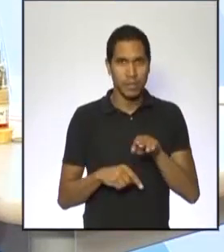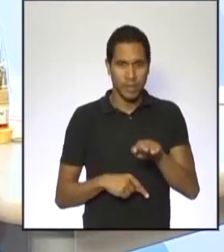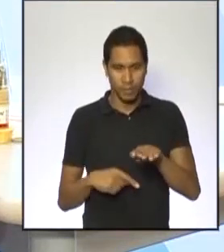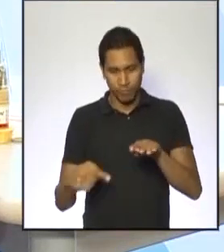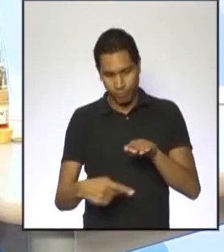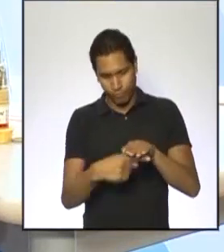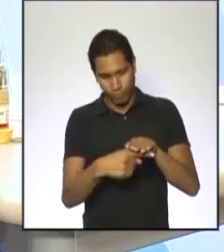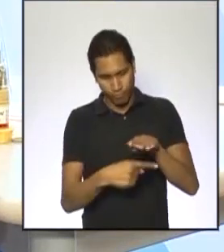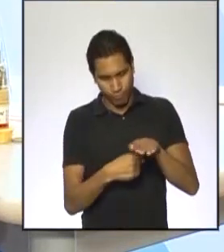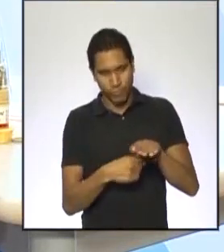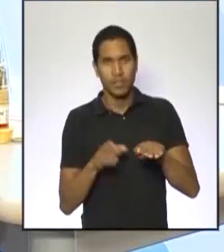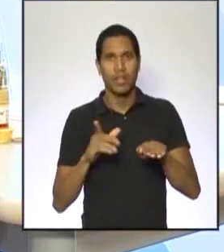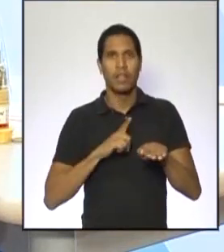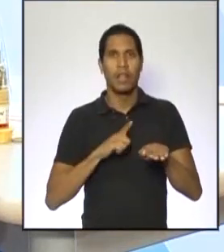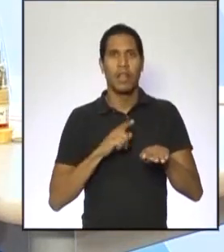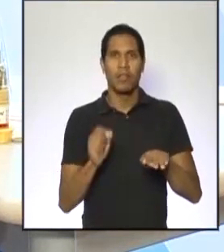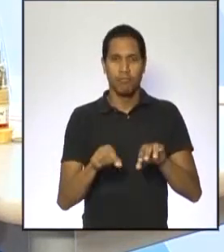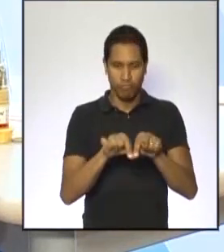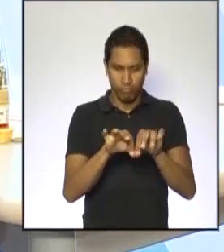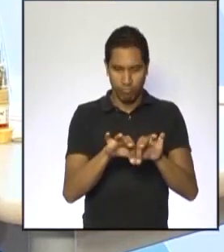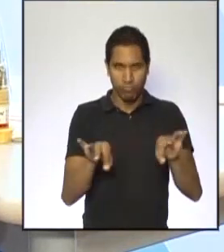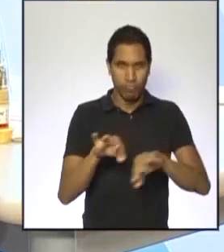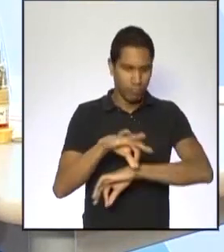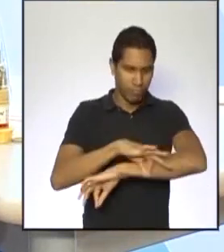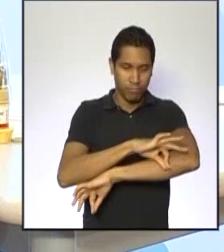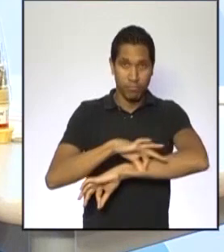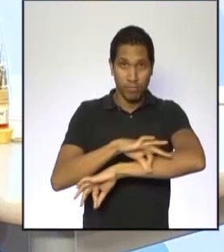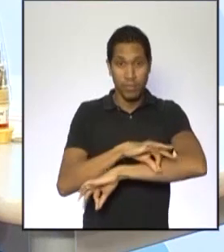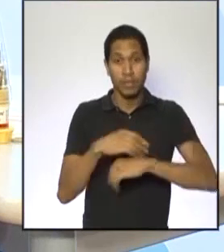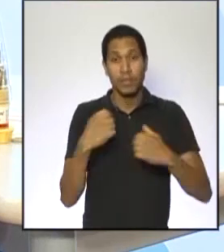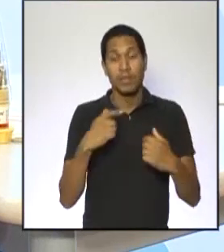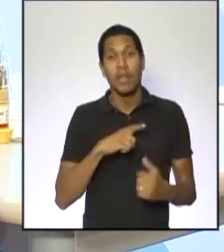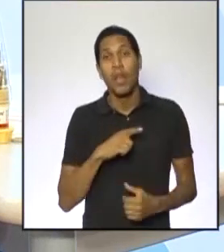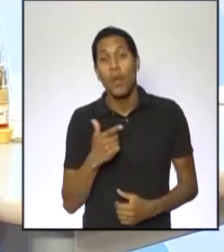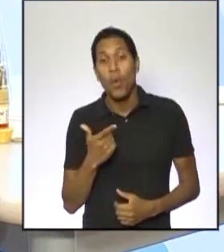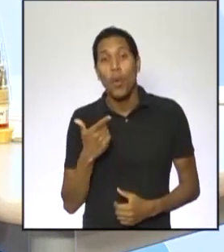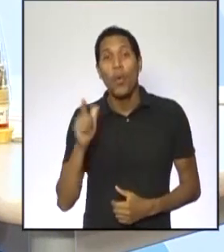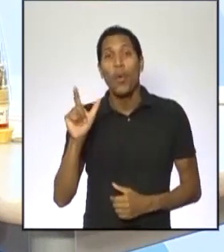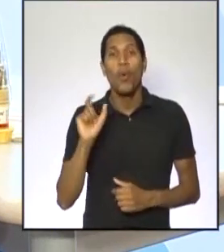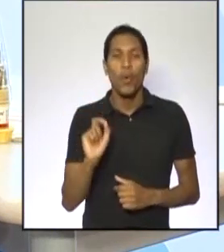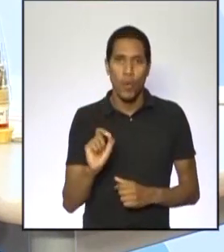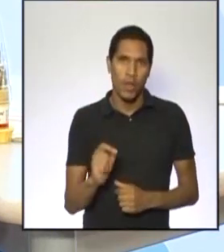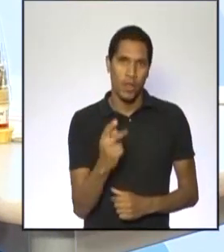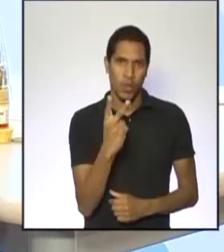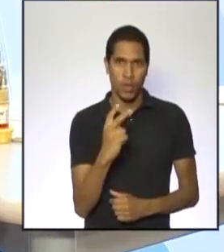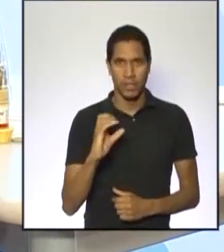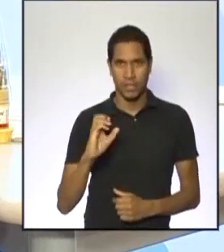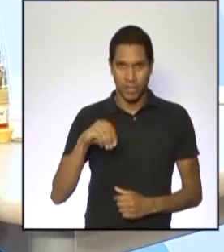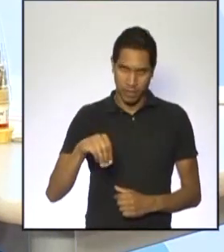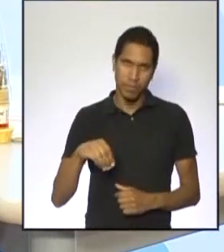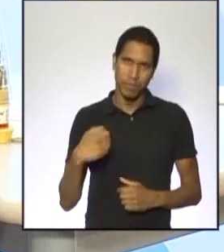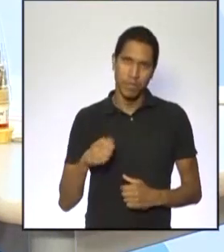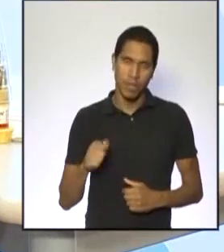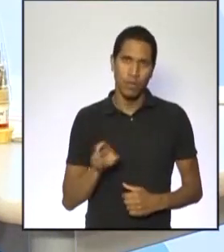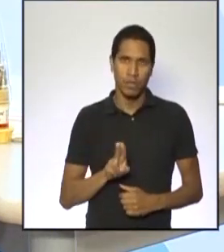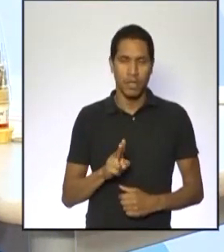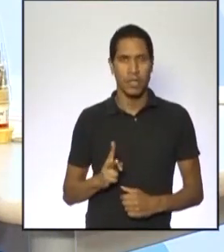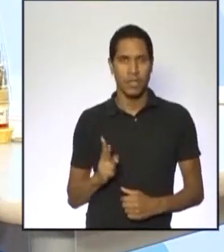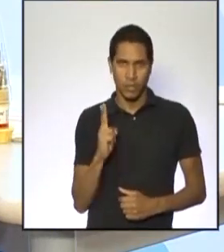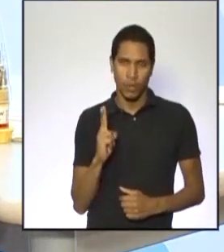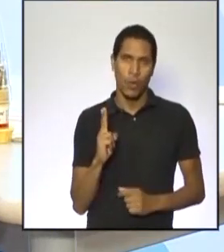vou priorizar. Vou cortar aqui 2 centímetros de um pedaço, agora sim com a tesoura.